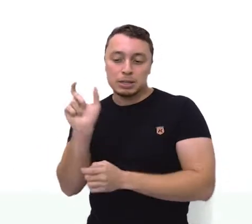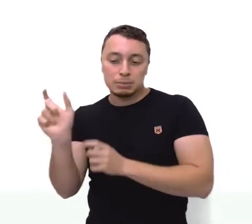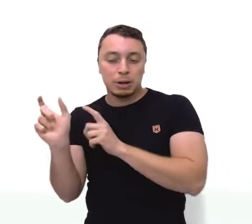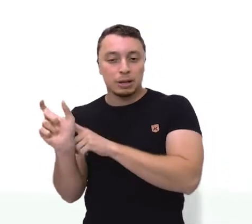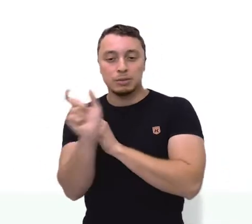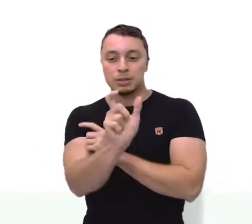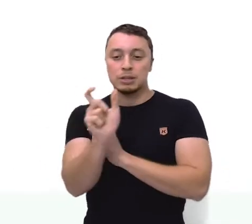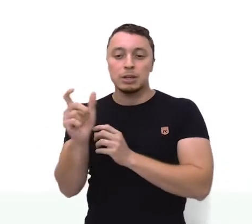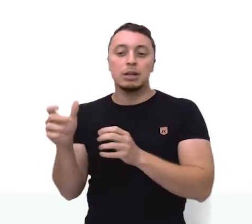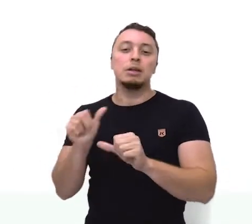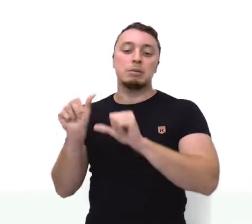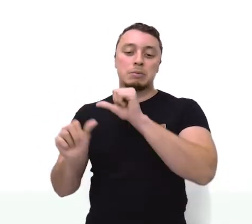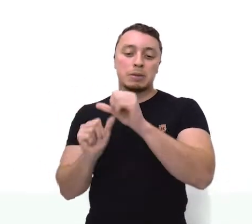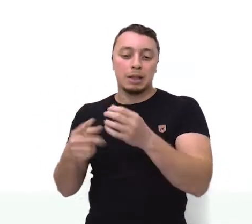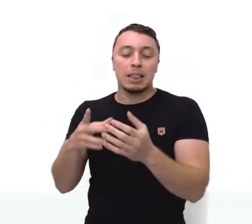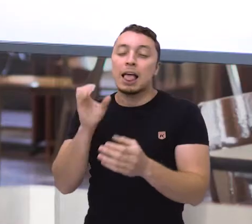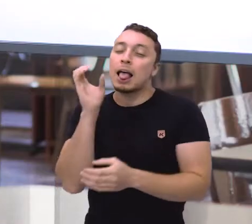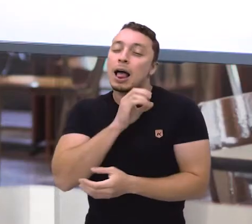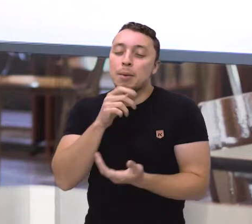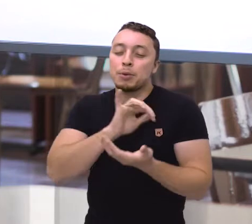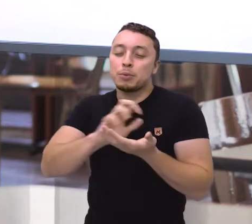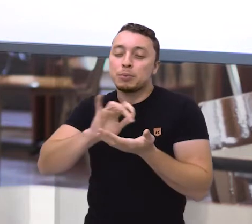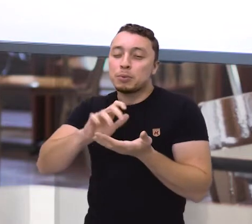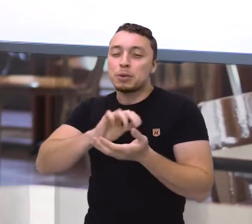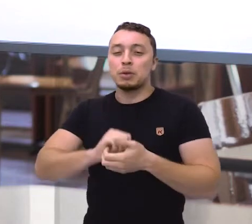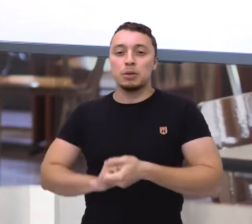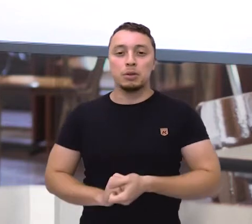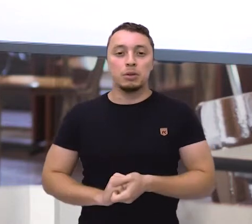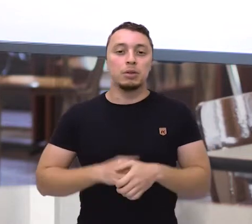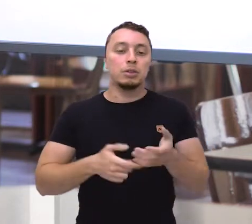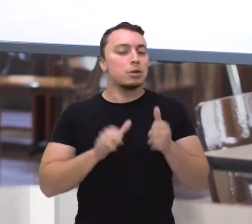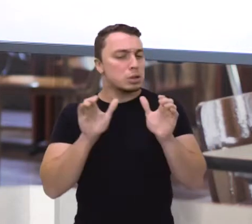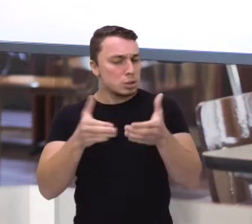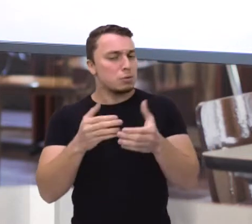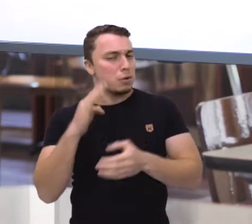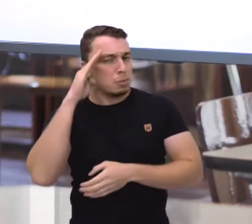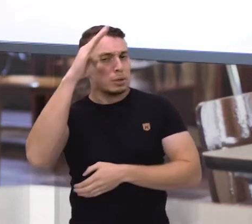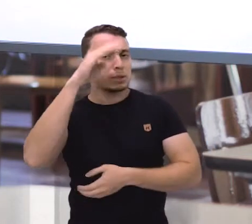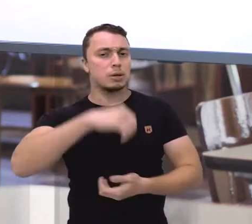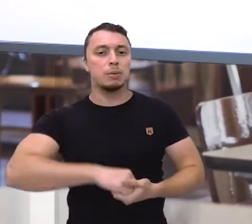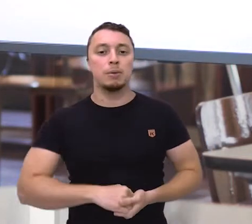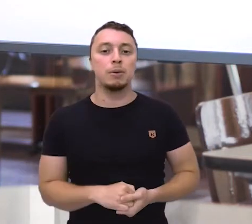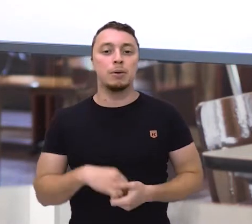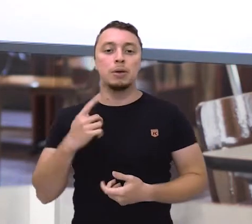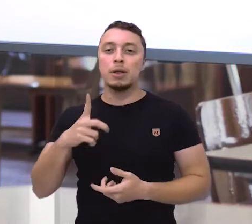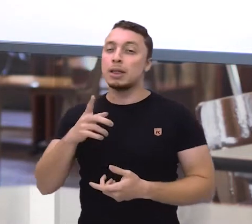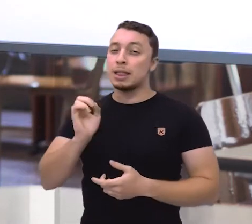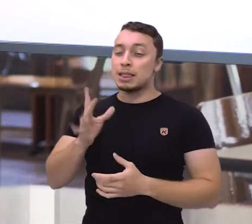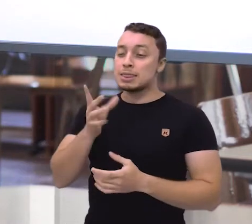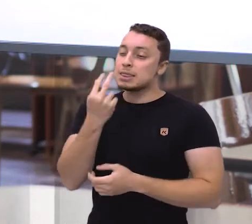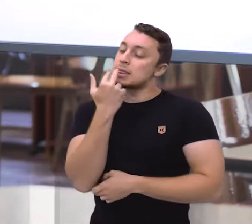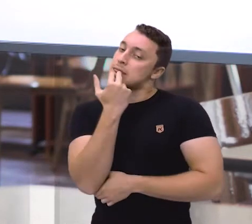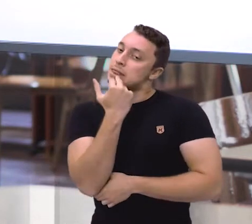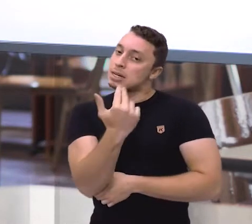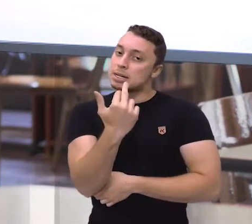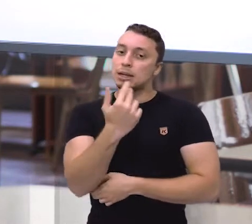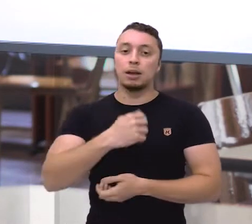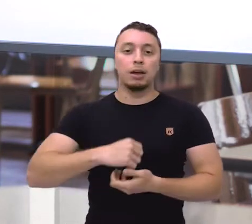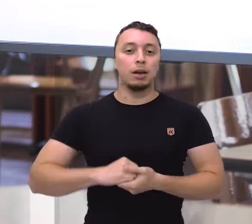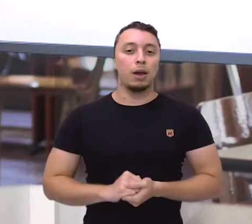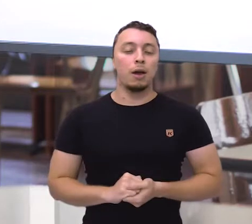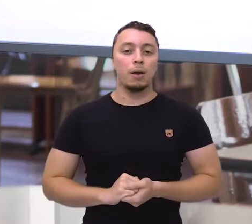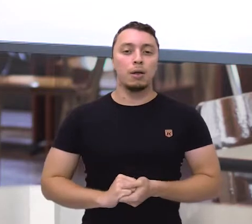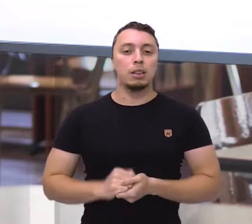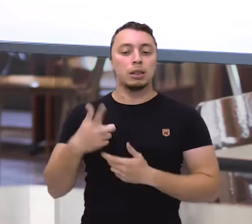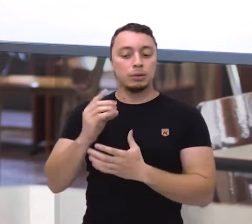mais fácil e rápido de escrever. Então, esse é o nosso conceito principal. É um dialeto, é uma linguagem, e ela